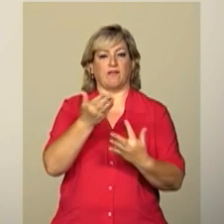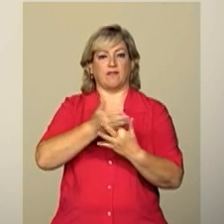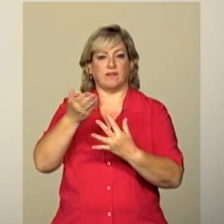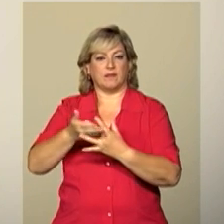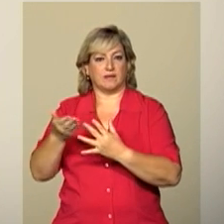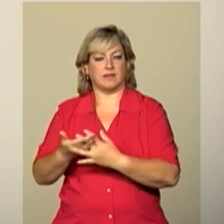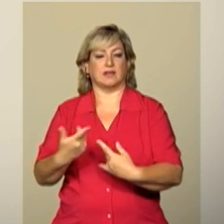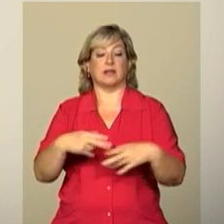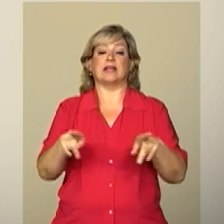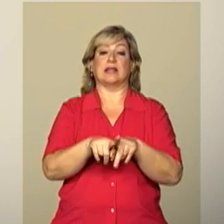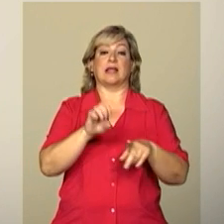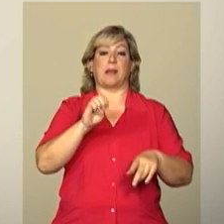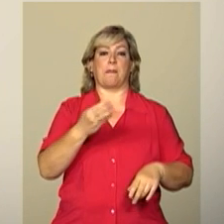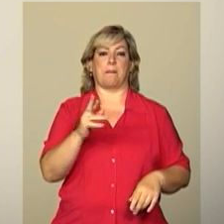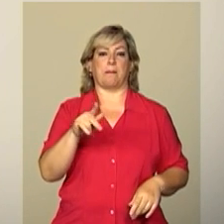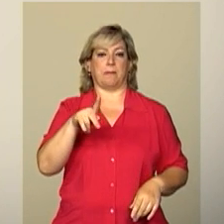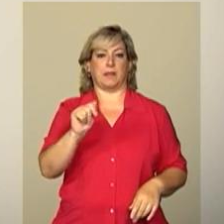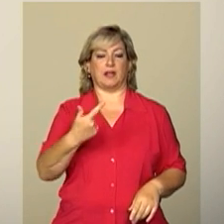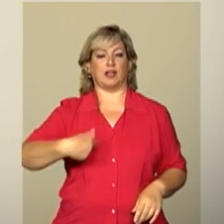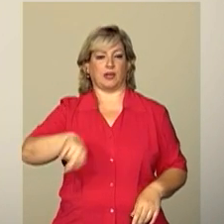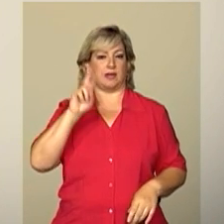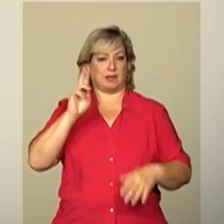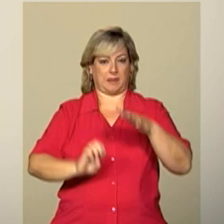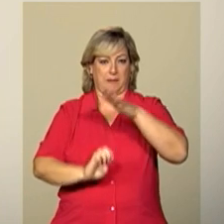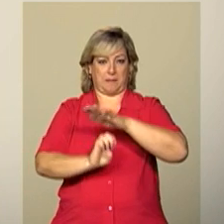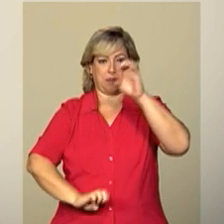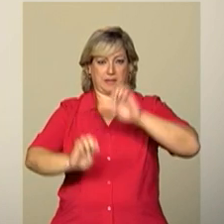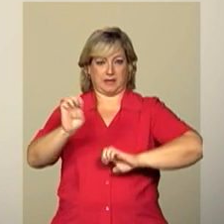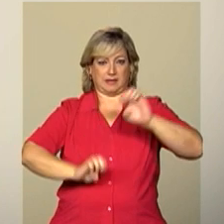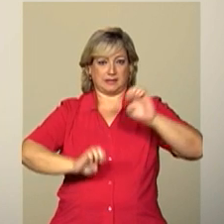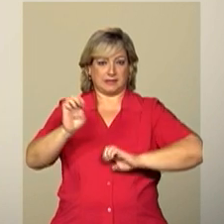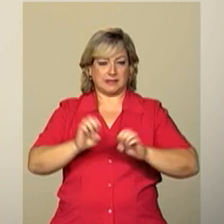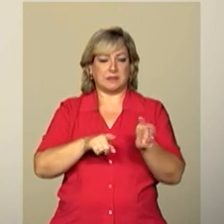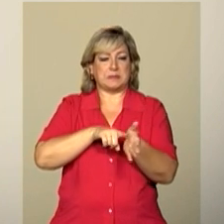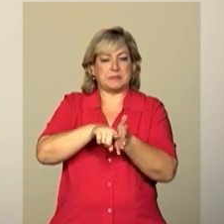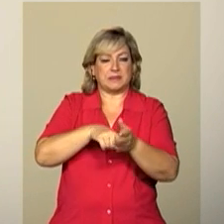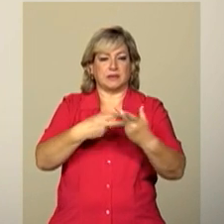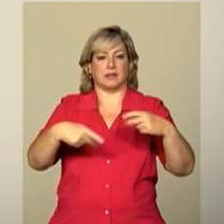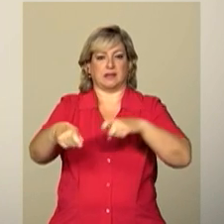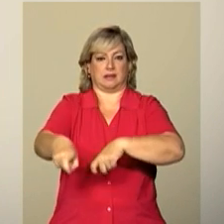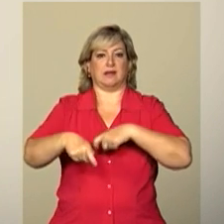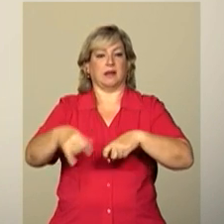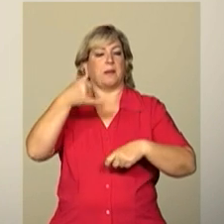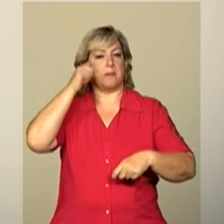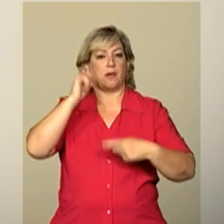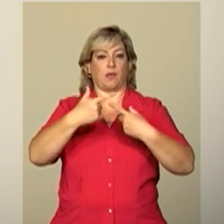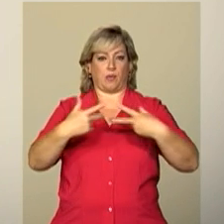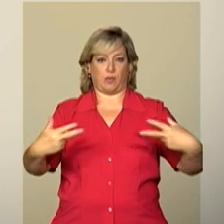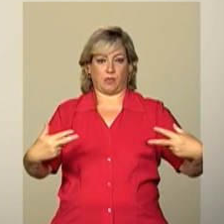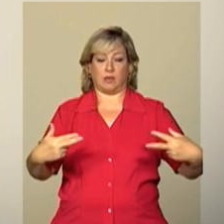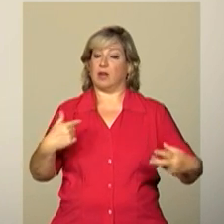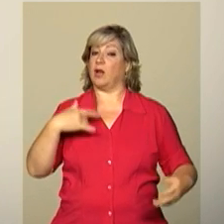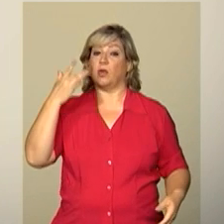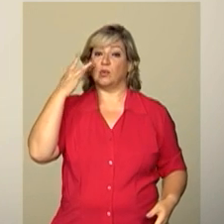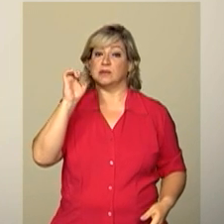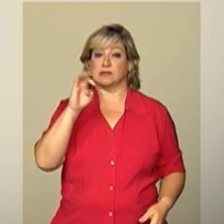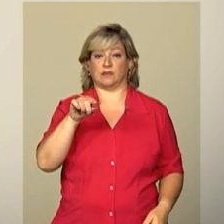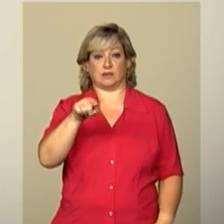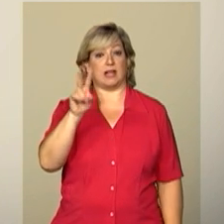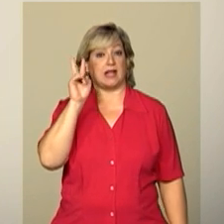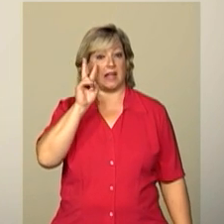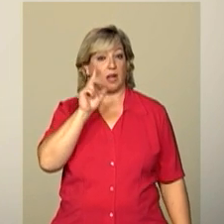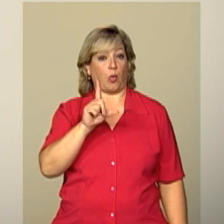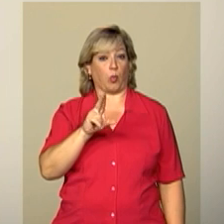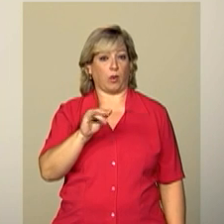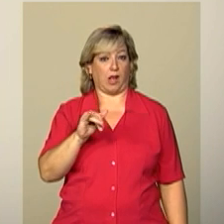através da Embrapa nossa empresa brasileira de Pesquisas agropecuário não sei se você lembra Luciano